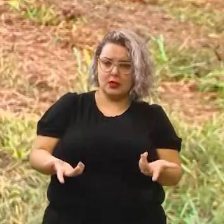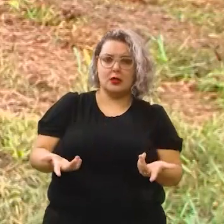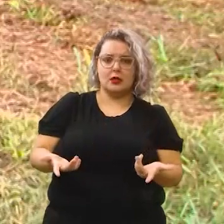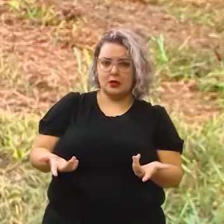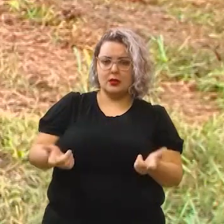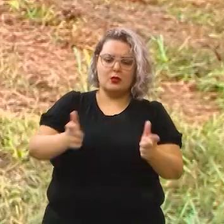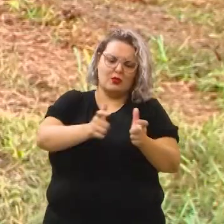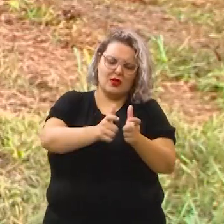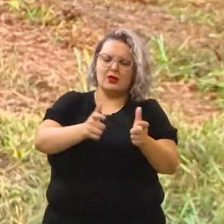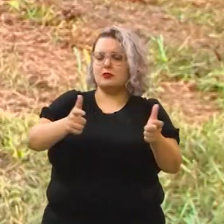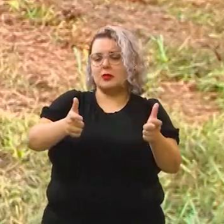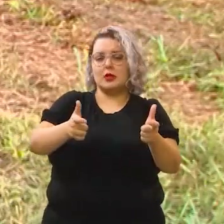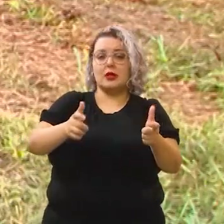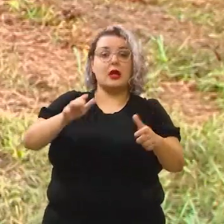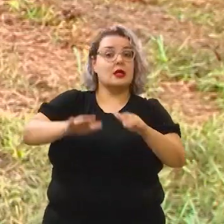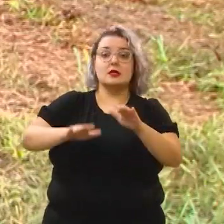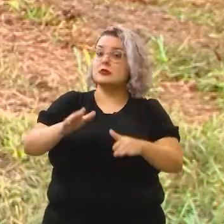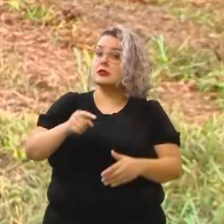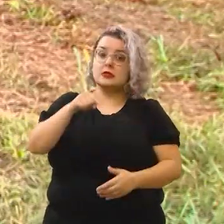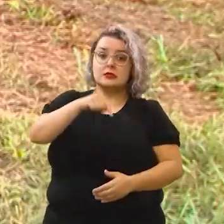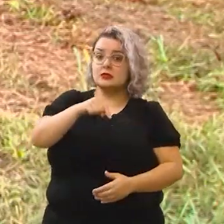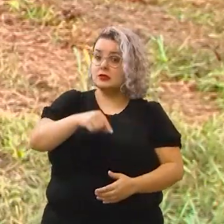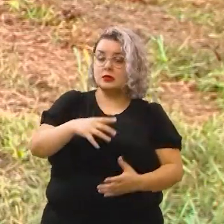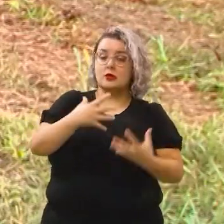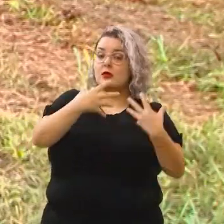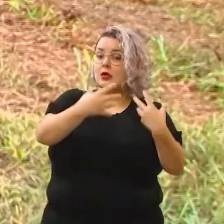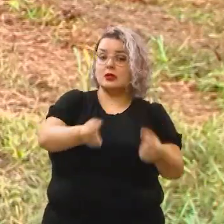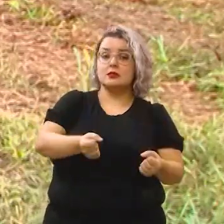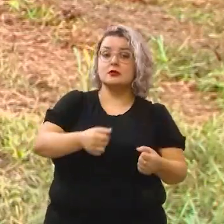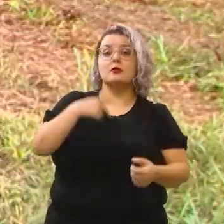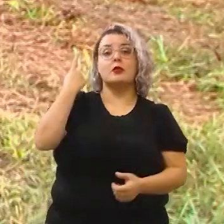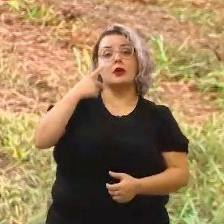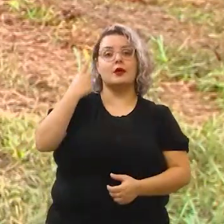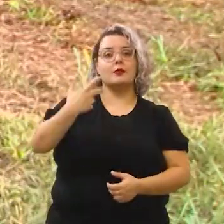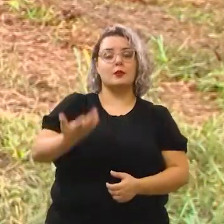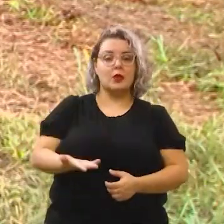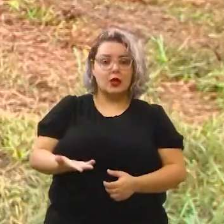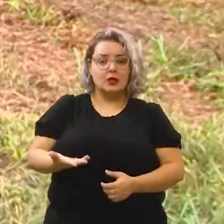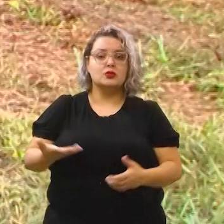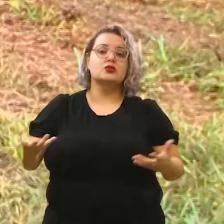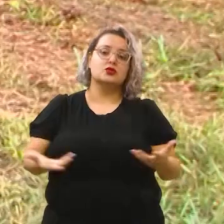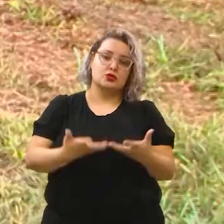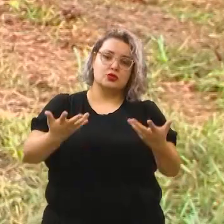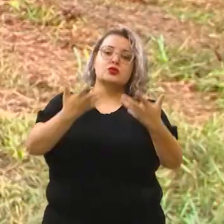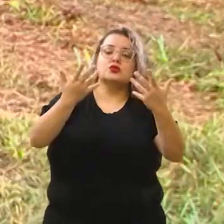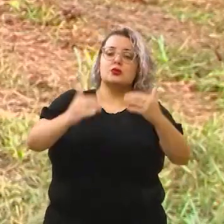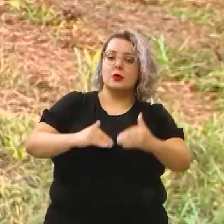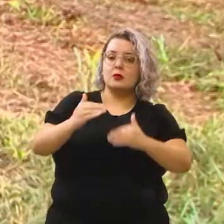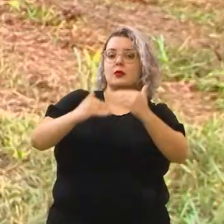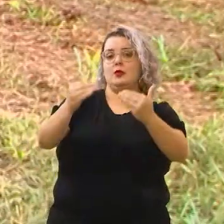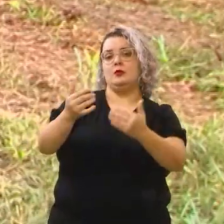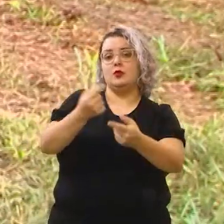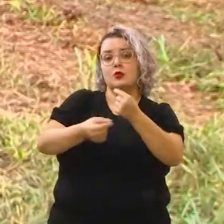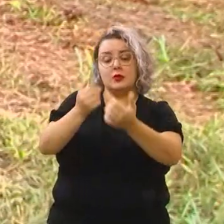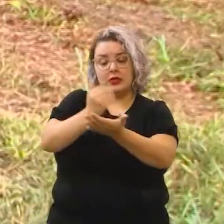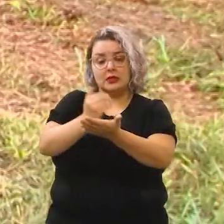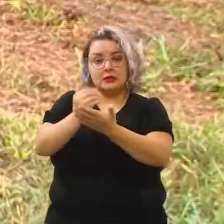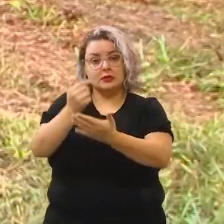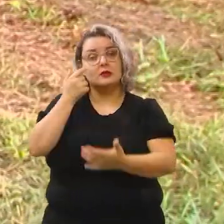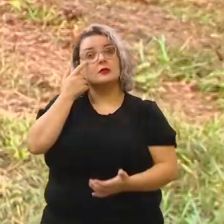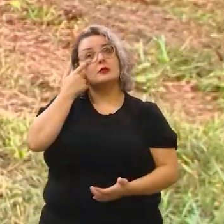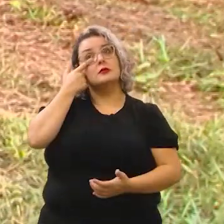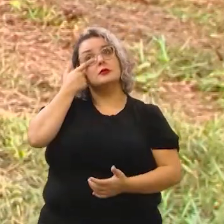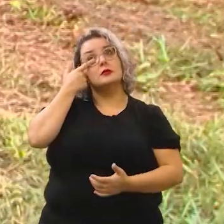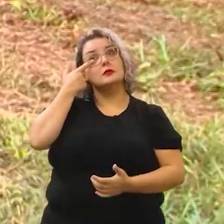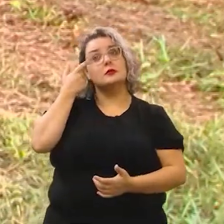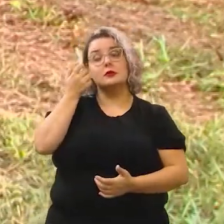Nem sempre esses pequenos e médios agricultores eles são contemplados pelas políticas de incentivo à produção, por financiamentos,